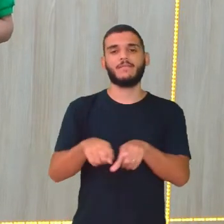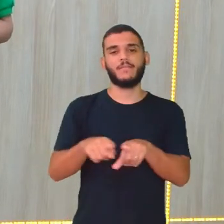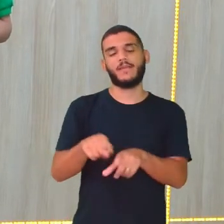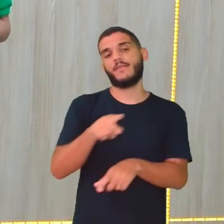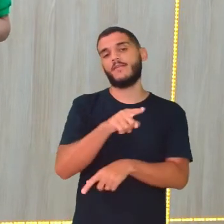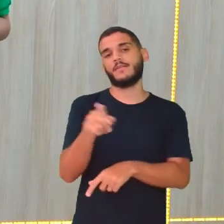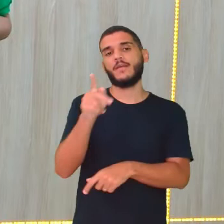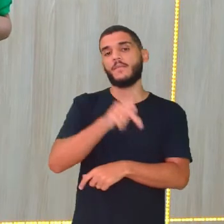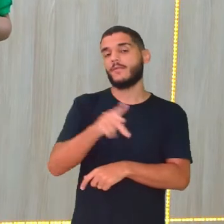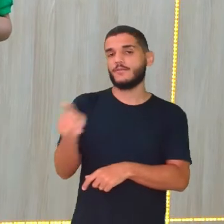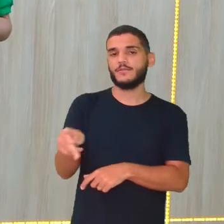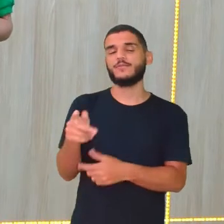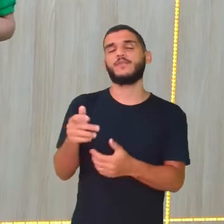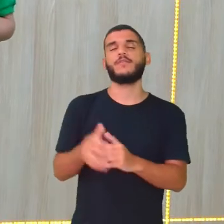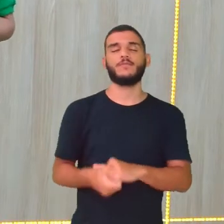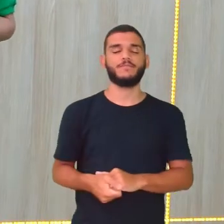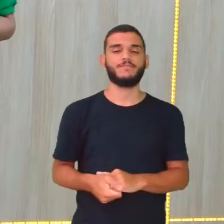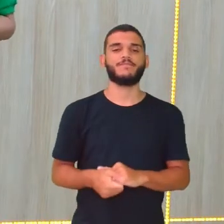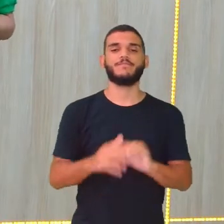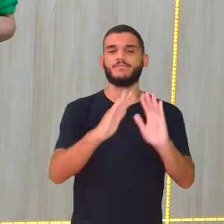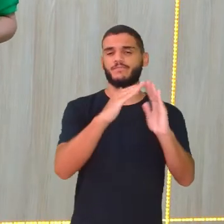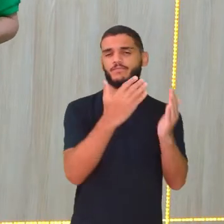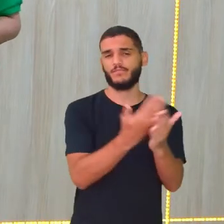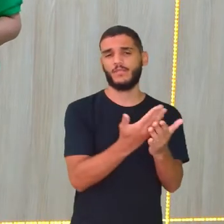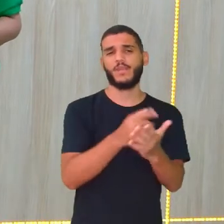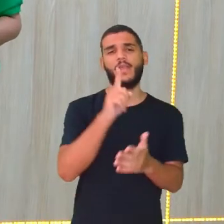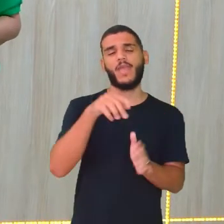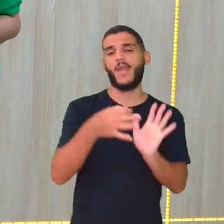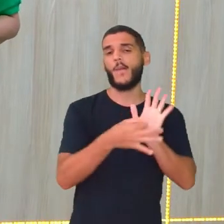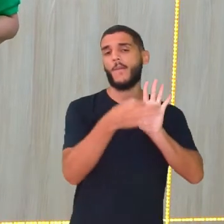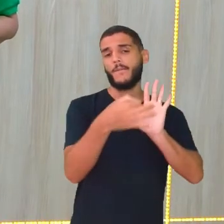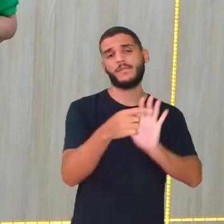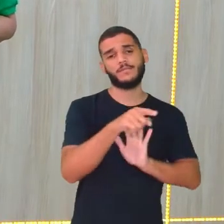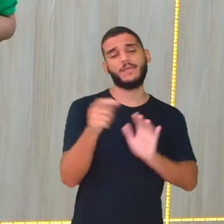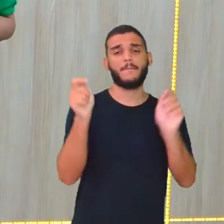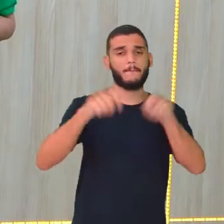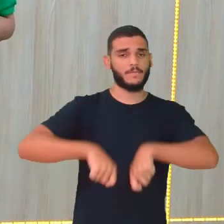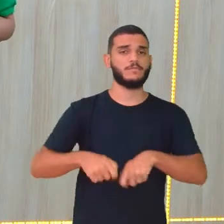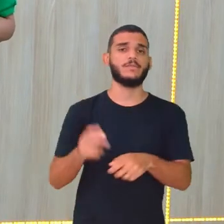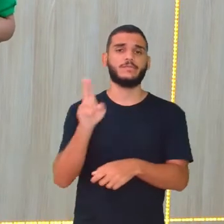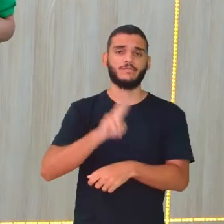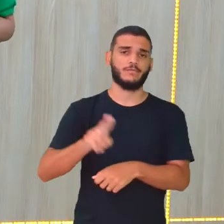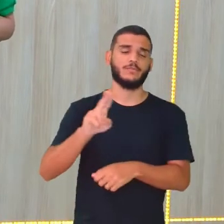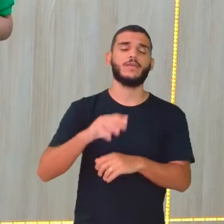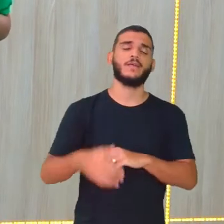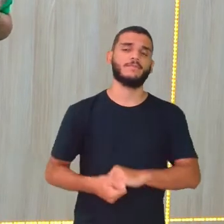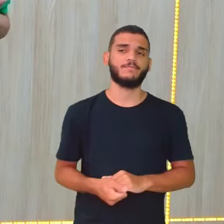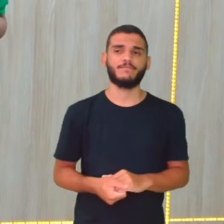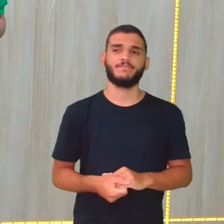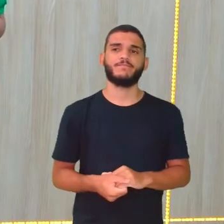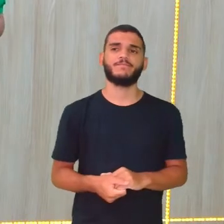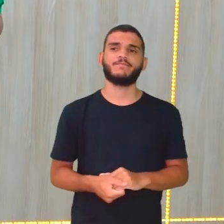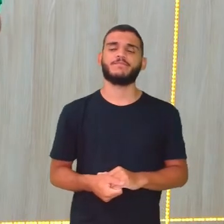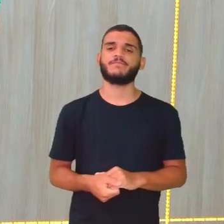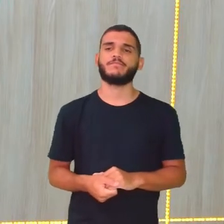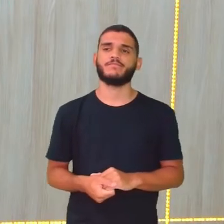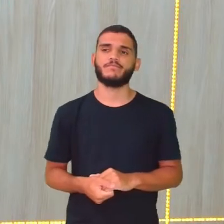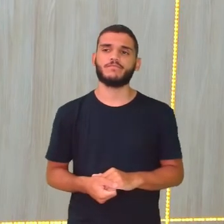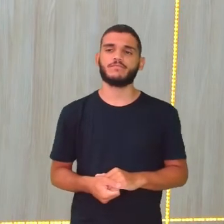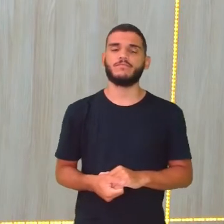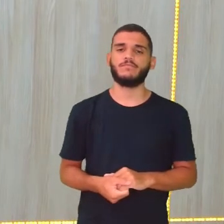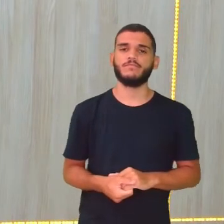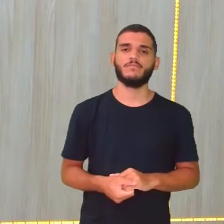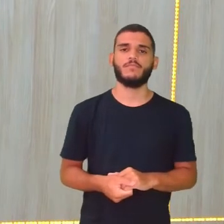sala regular, essa é uma sugestão que você pode utilizar na escola, na sua sala de aula.